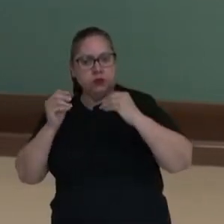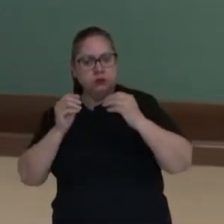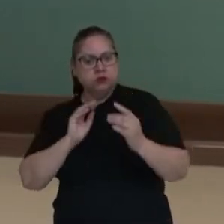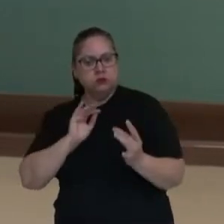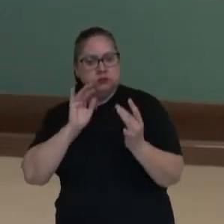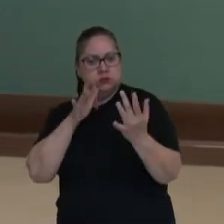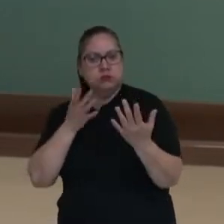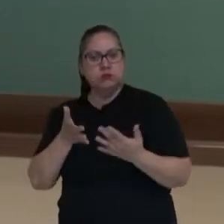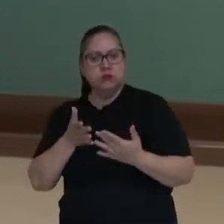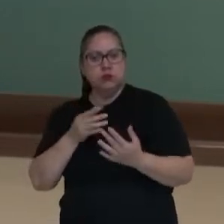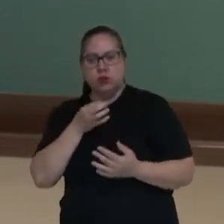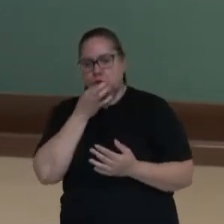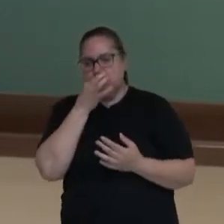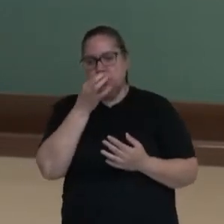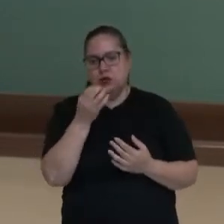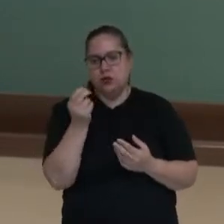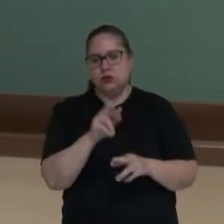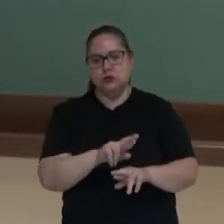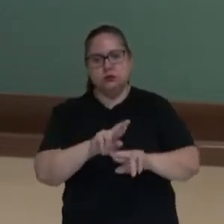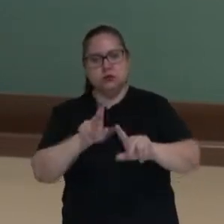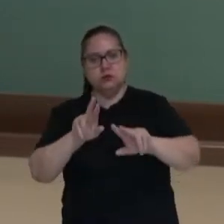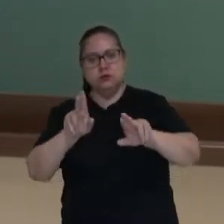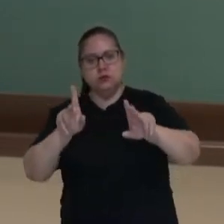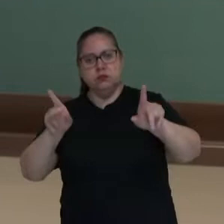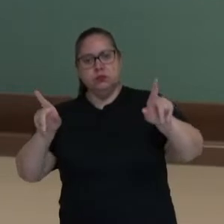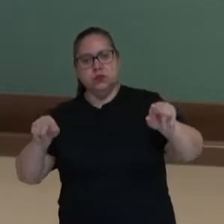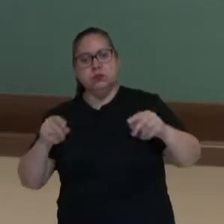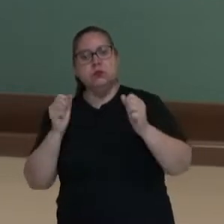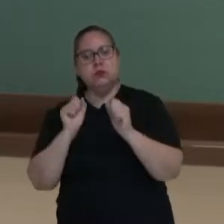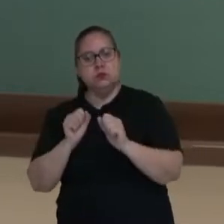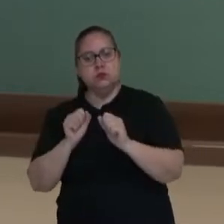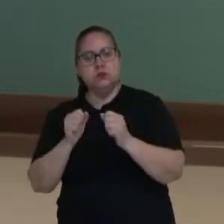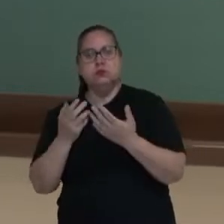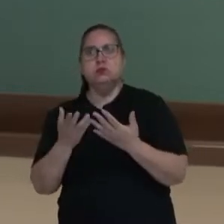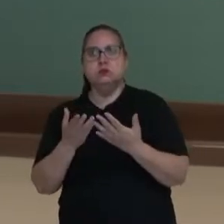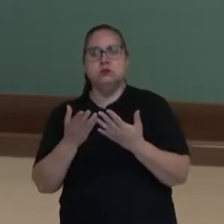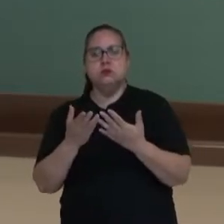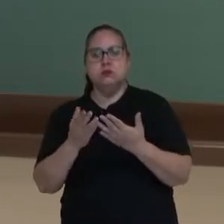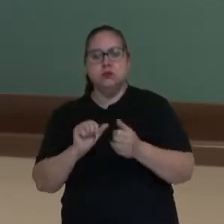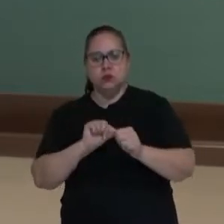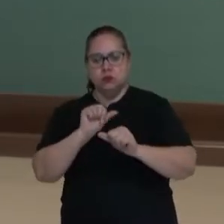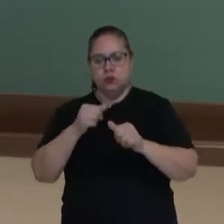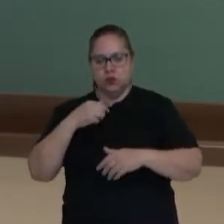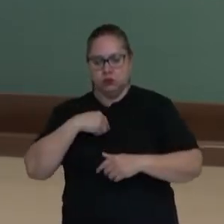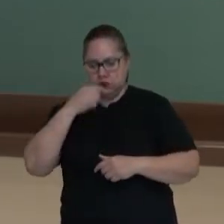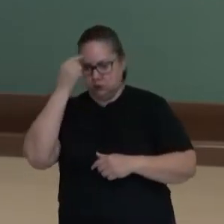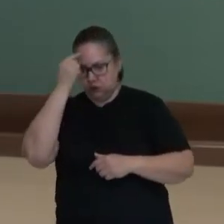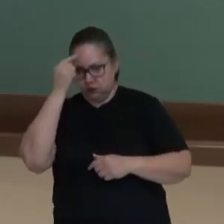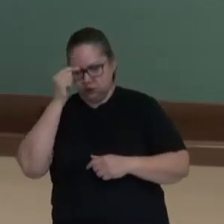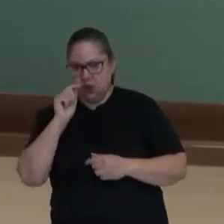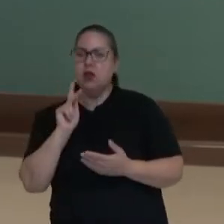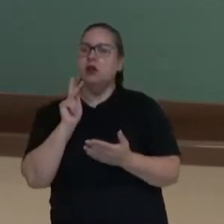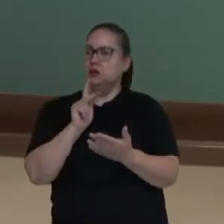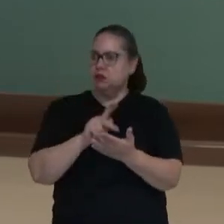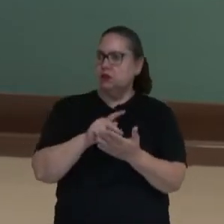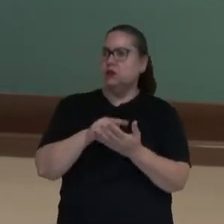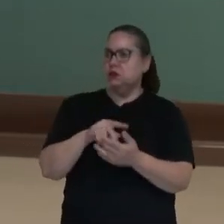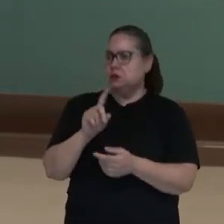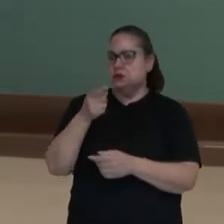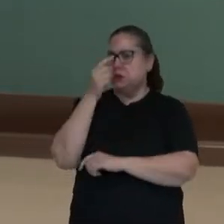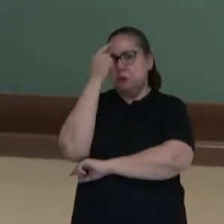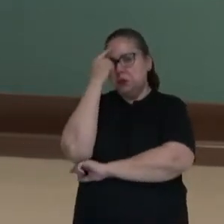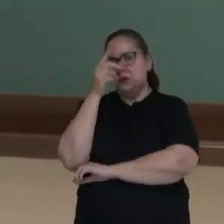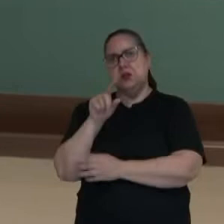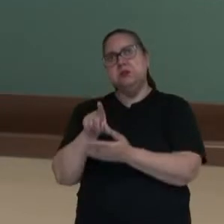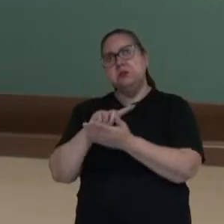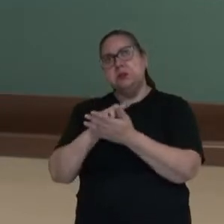acesso a opiniões divergentes e elas podem tanto me modificar, realmente, olha, eu não tinha pensado por esse